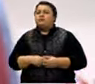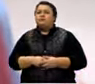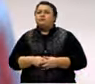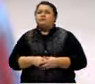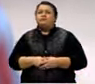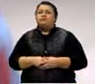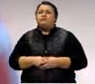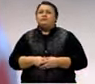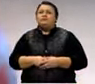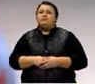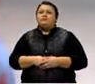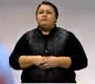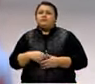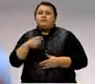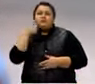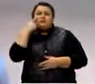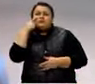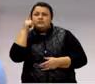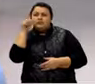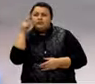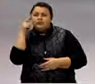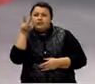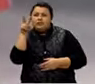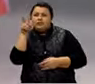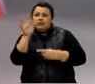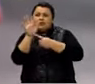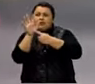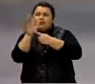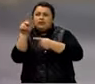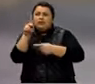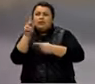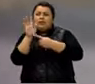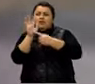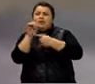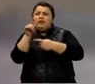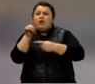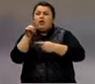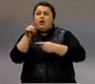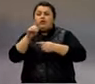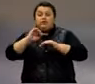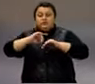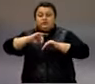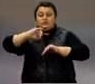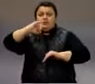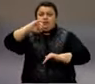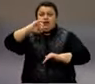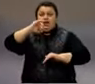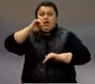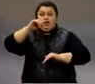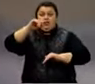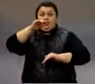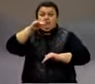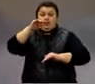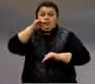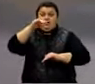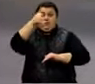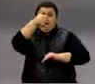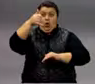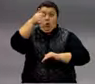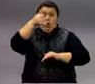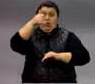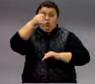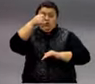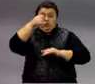Vamos ver para vocês conseguirem enxergar. Ó, eles não se misturam, né? A parte de cima, então, é mais leve. O